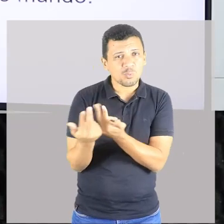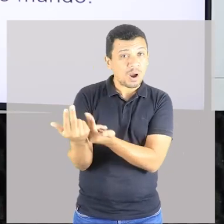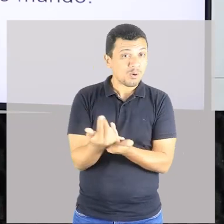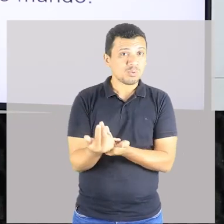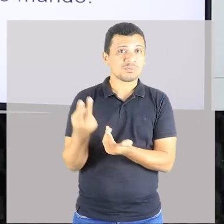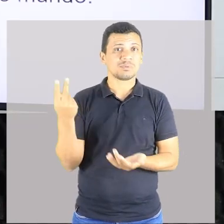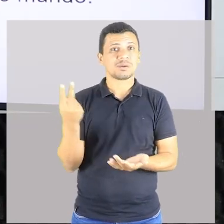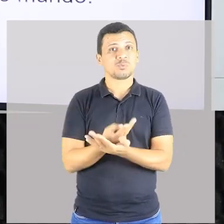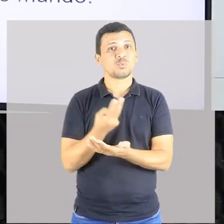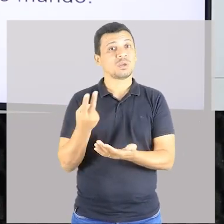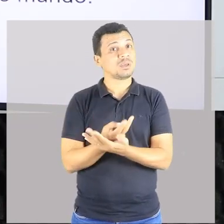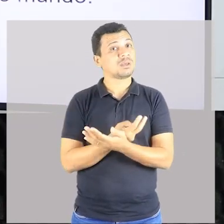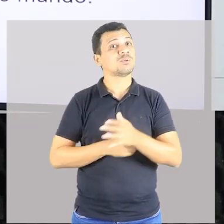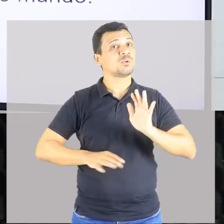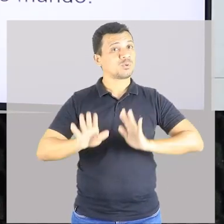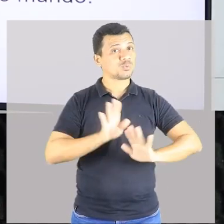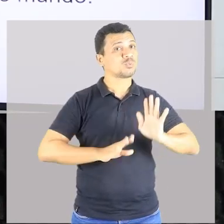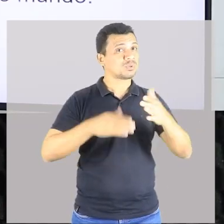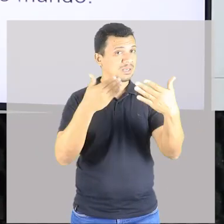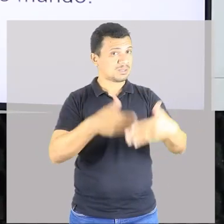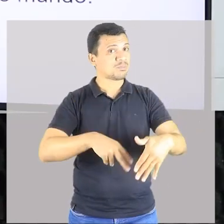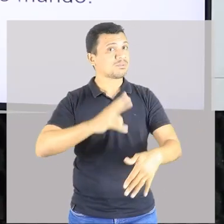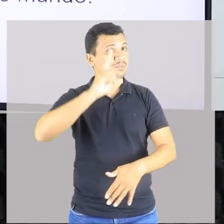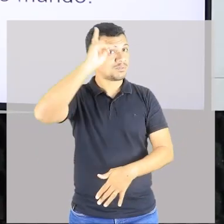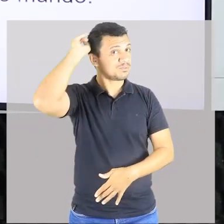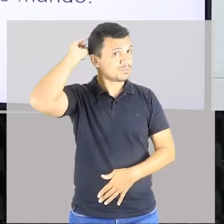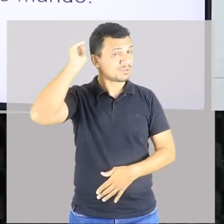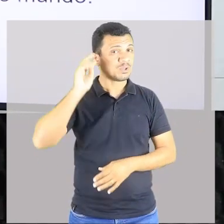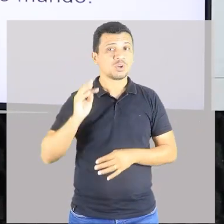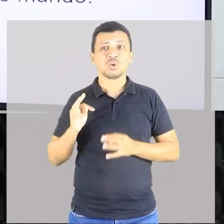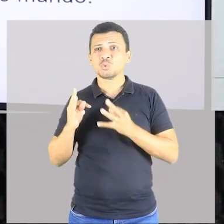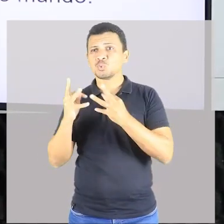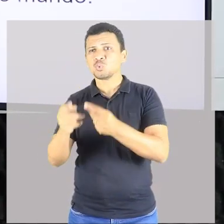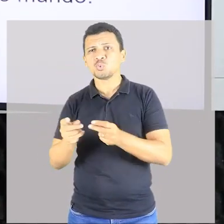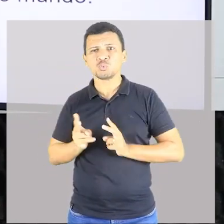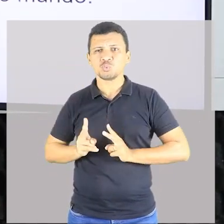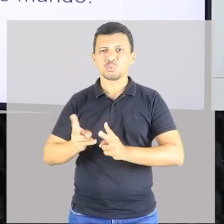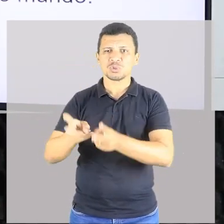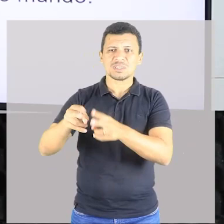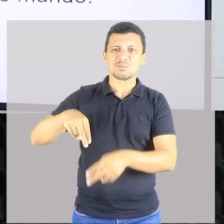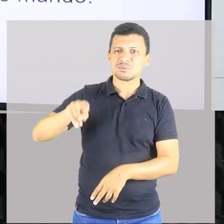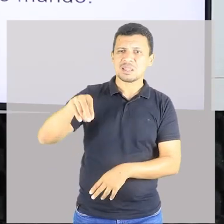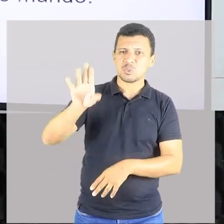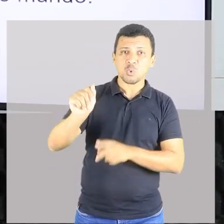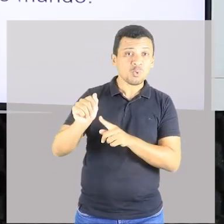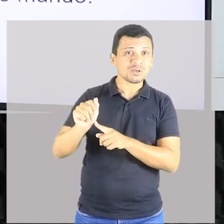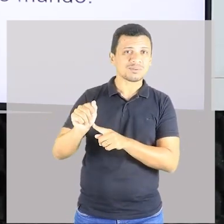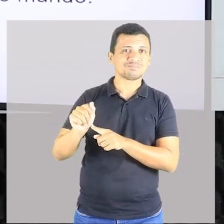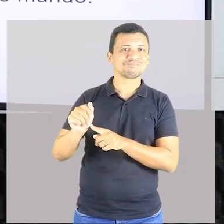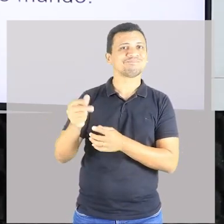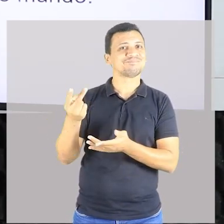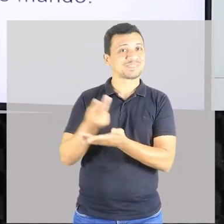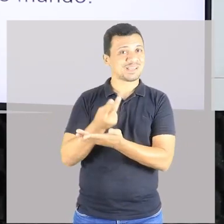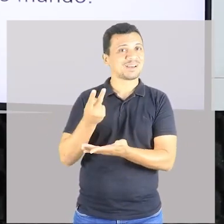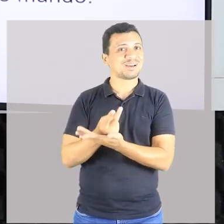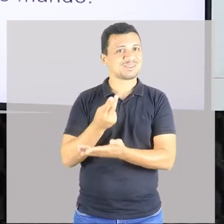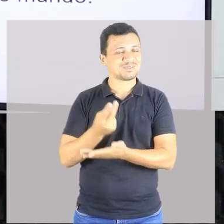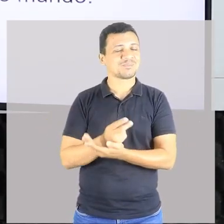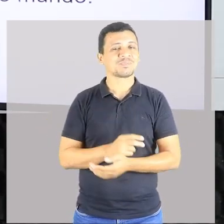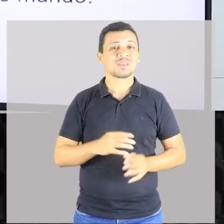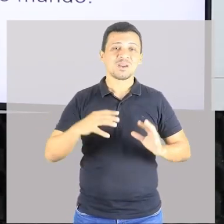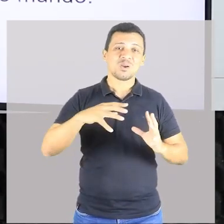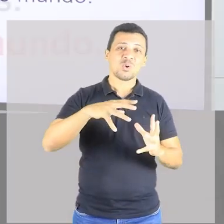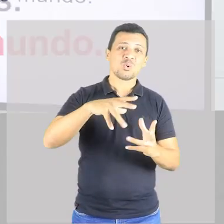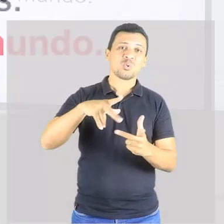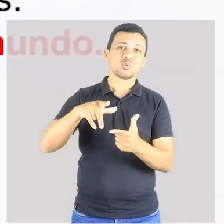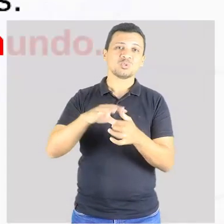erro. Cuidado, em provas de vestibular, todo, sempre, nunca, tá? Normalmente isso está errado. Principalmente quando a gente fala de